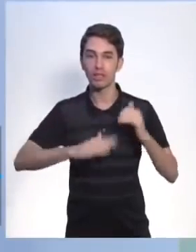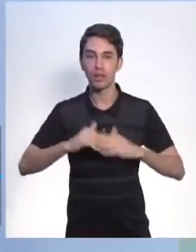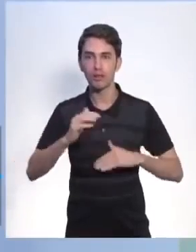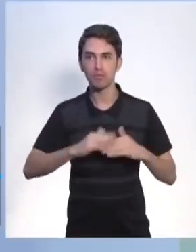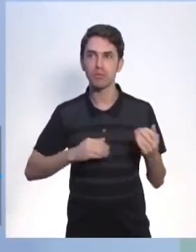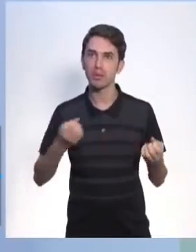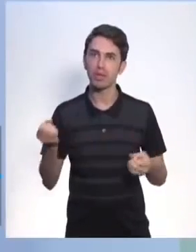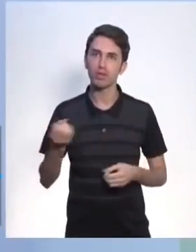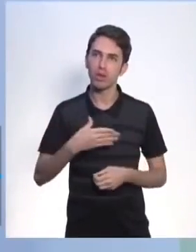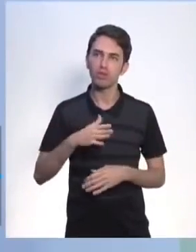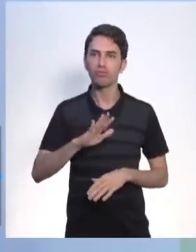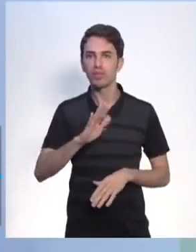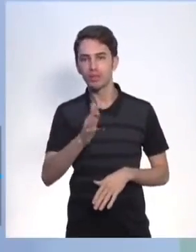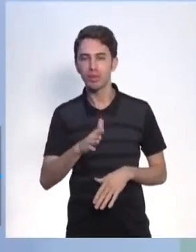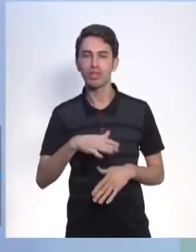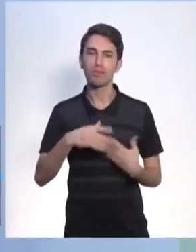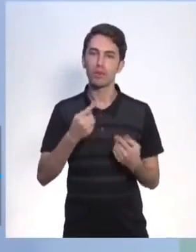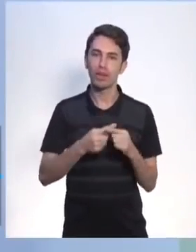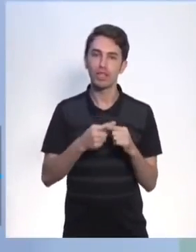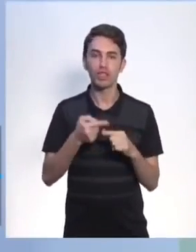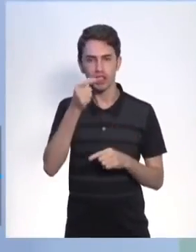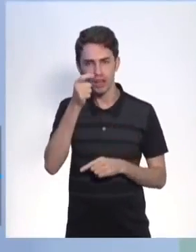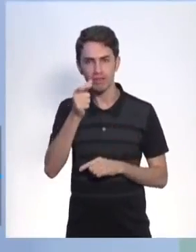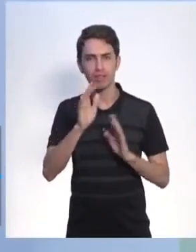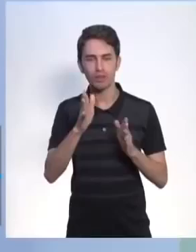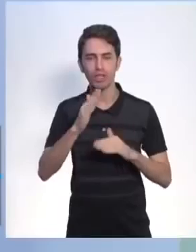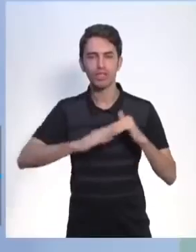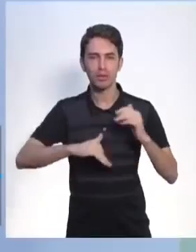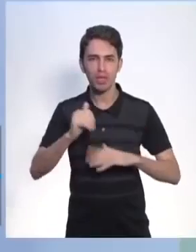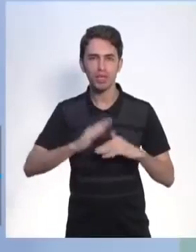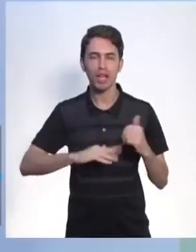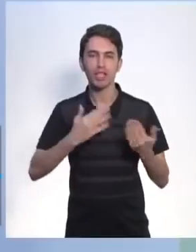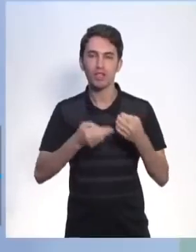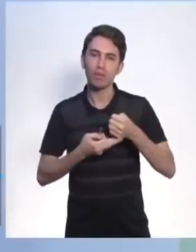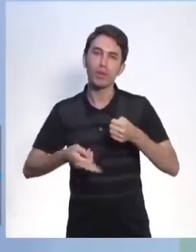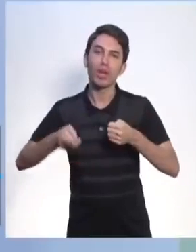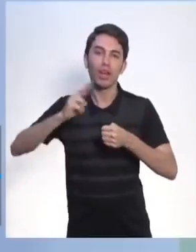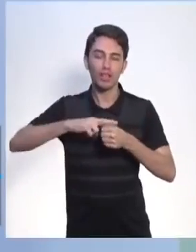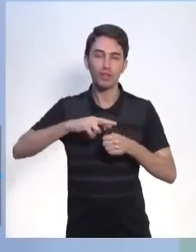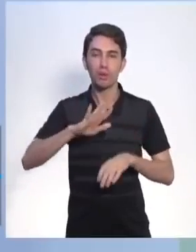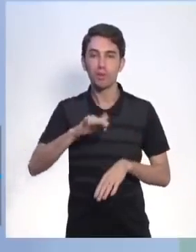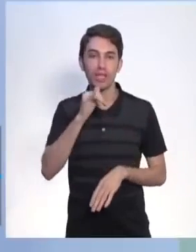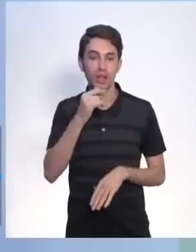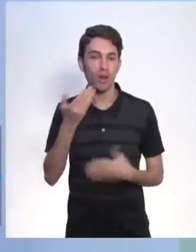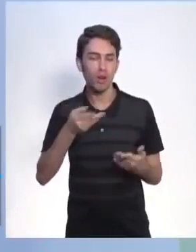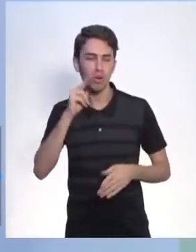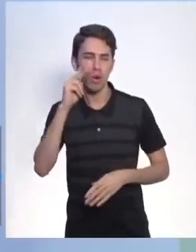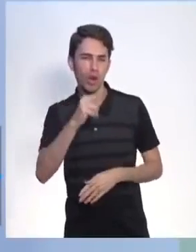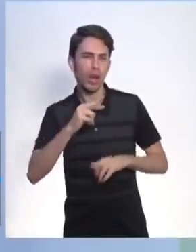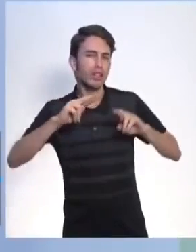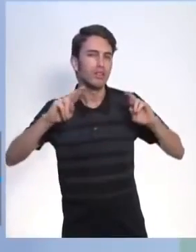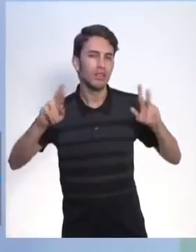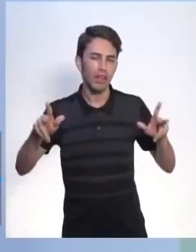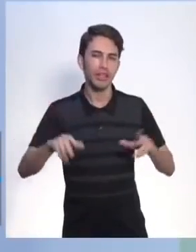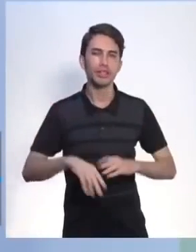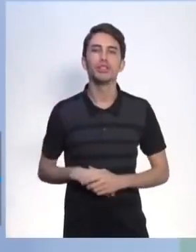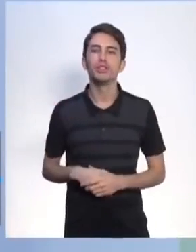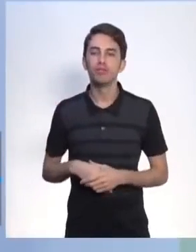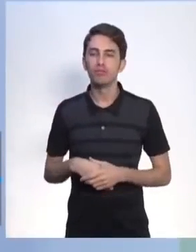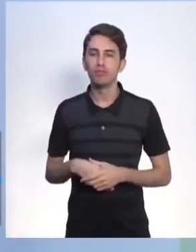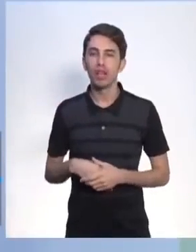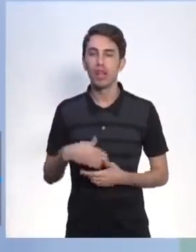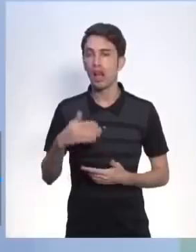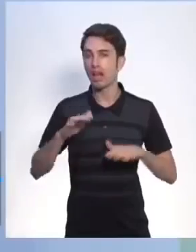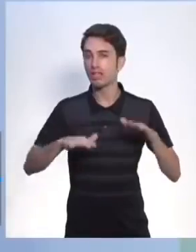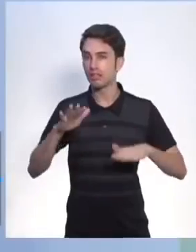sim, nós já vimos, né? Nós já observamos essa habilidade. Vamos retomar, só que com um olhar um pouquinho diferente.